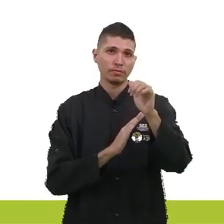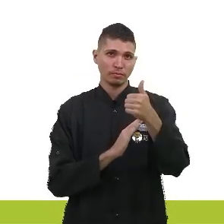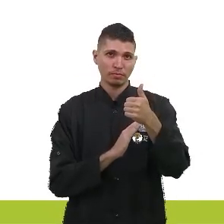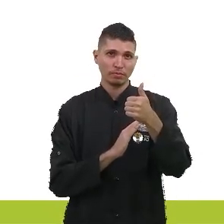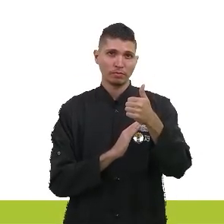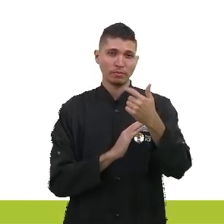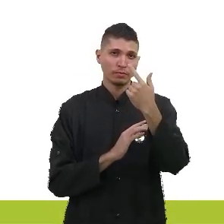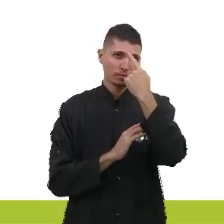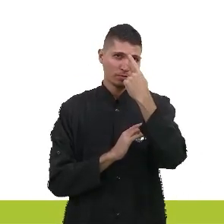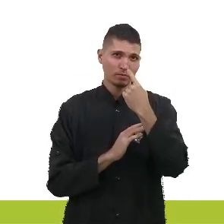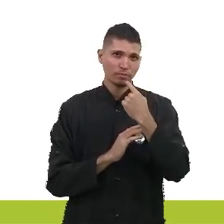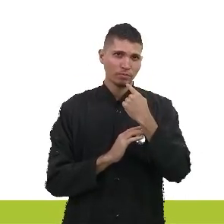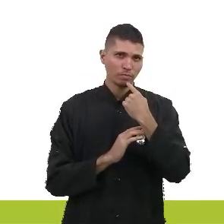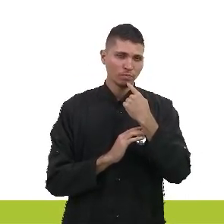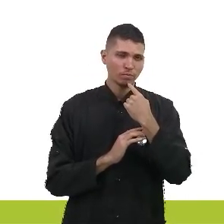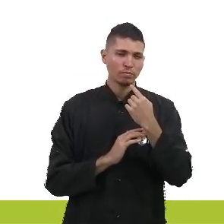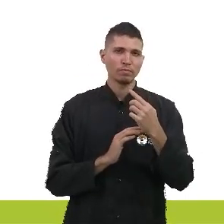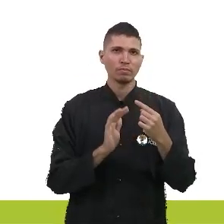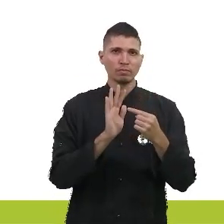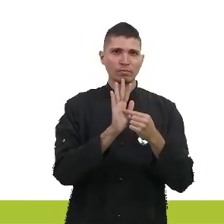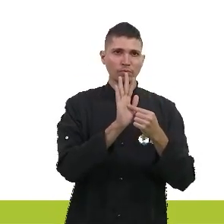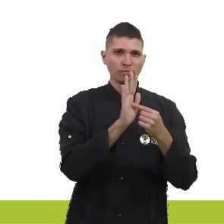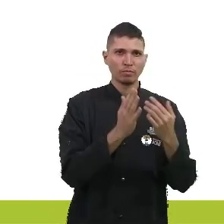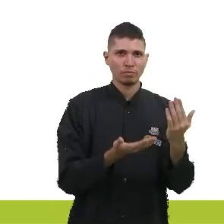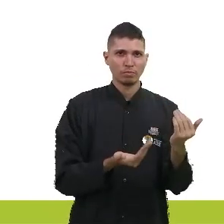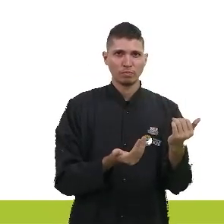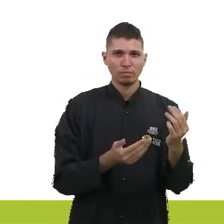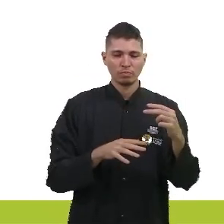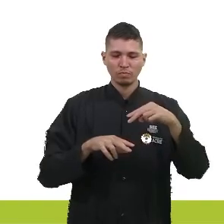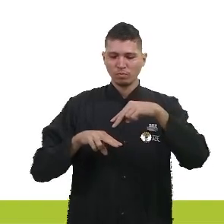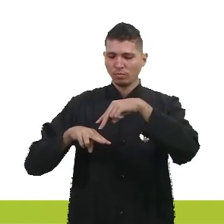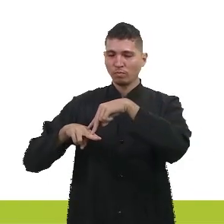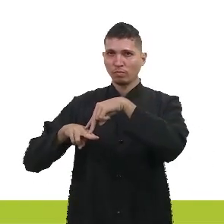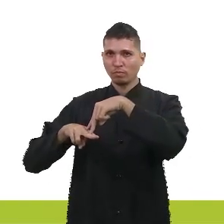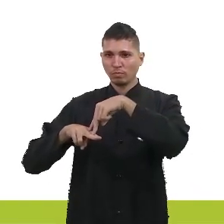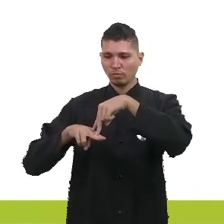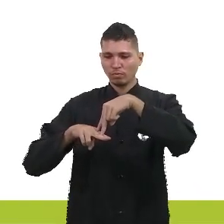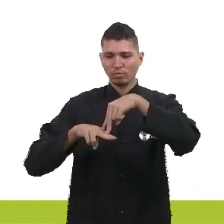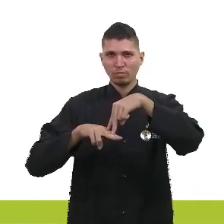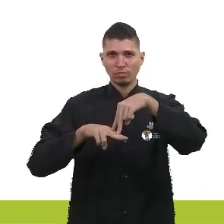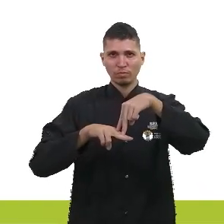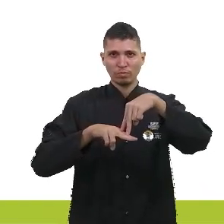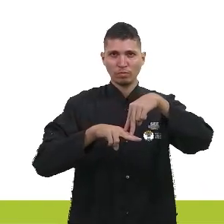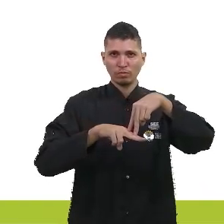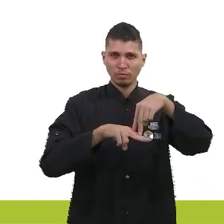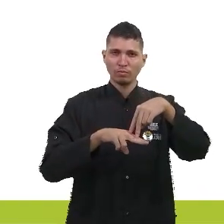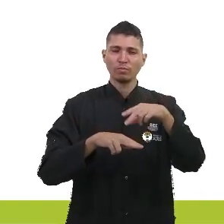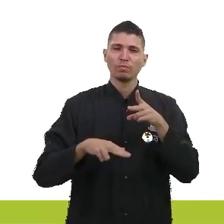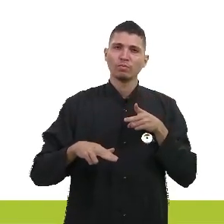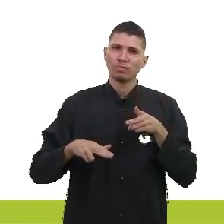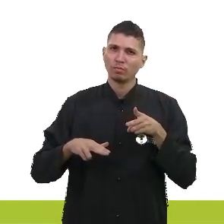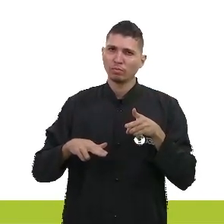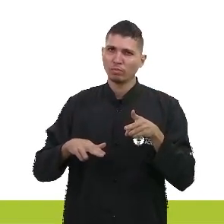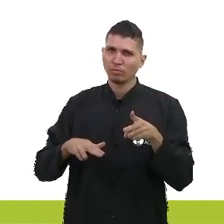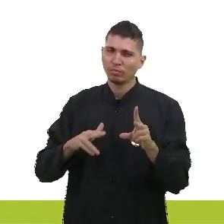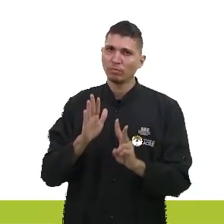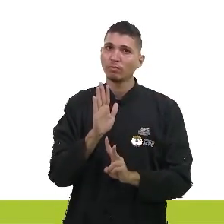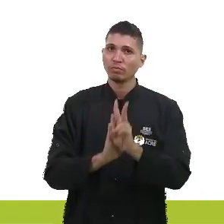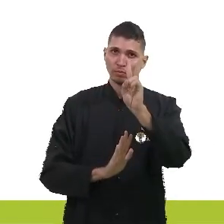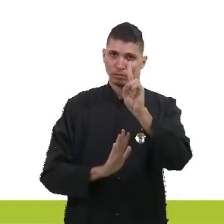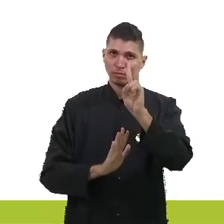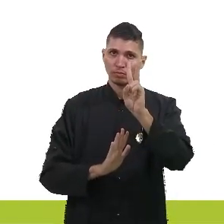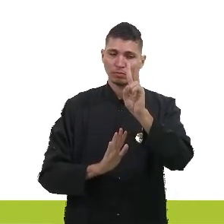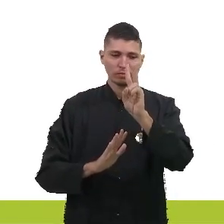A imagem mostra um garoto sobre um skate em movimento com velocidade constante, que em seguida choca-se